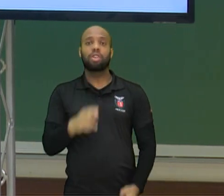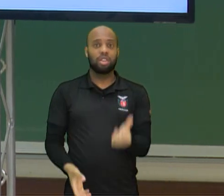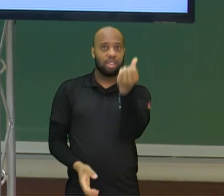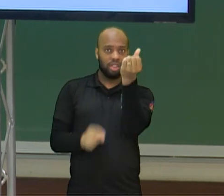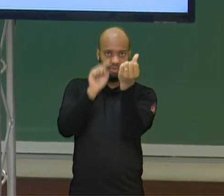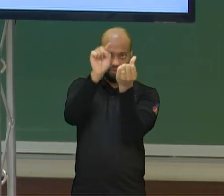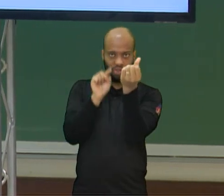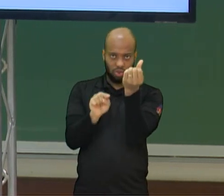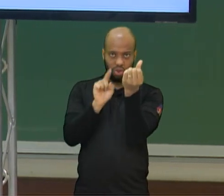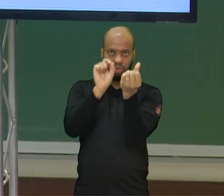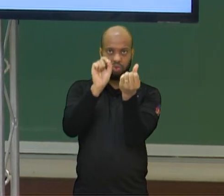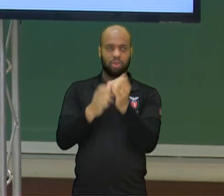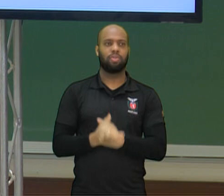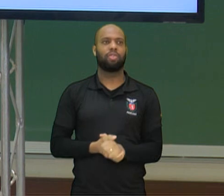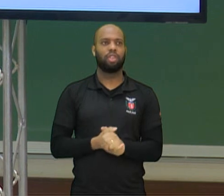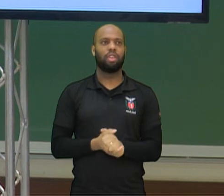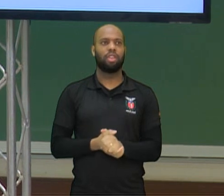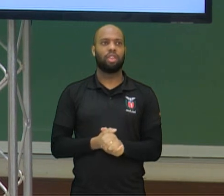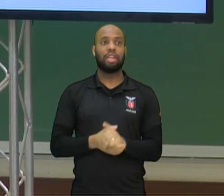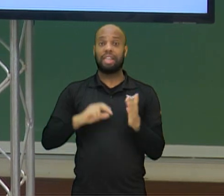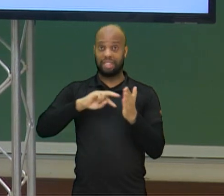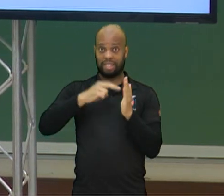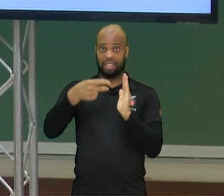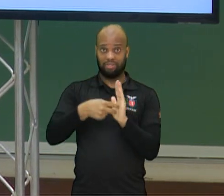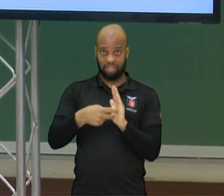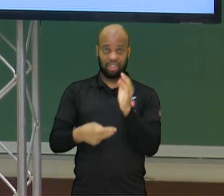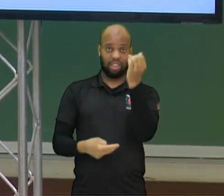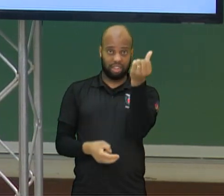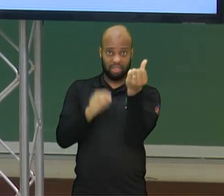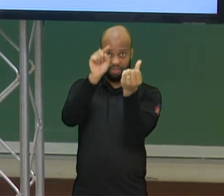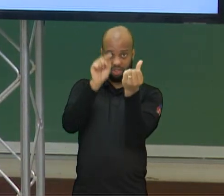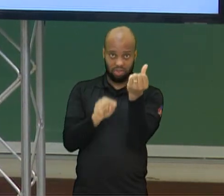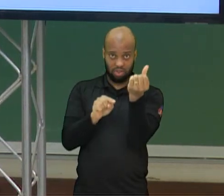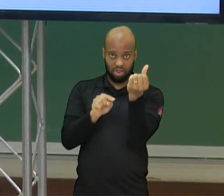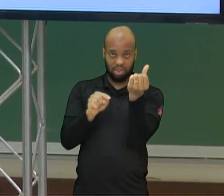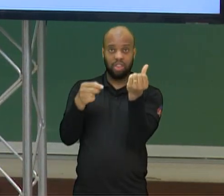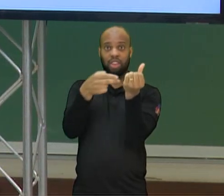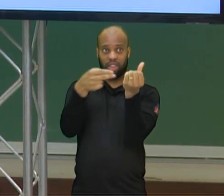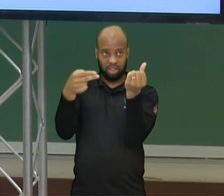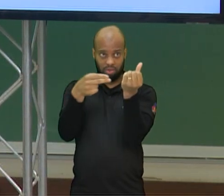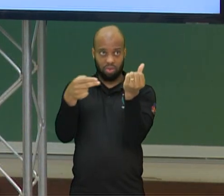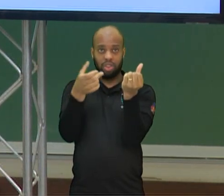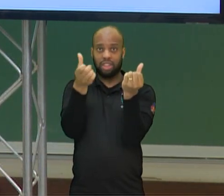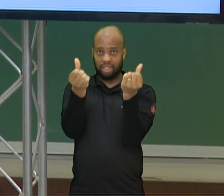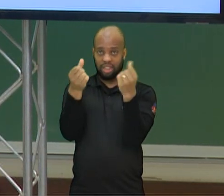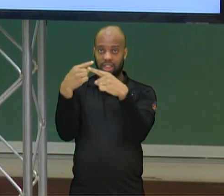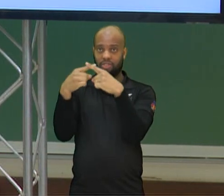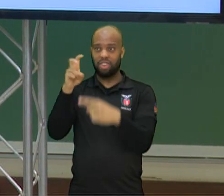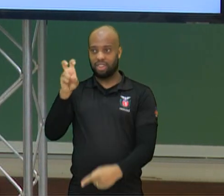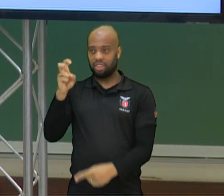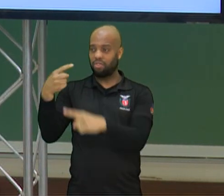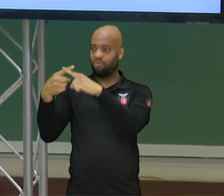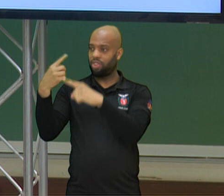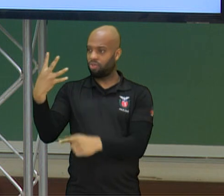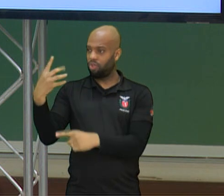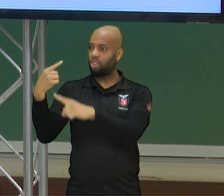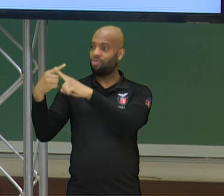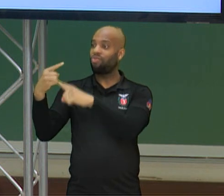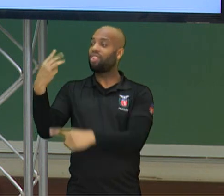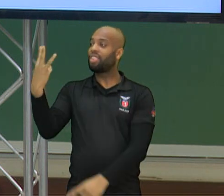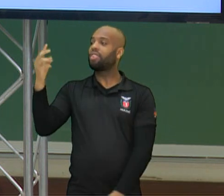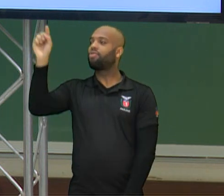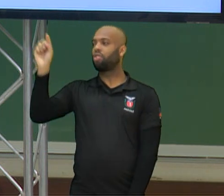6. Então, fatorial de 6 é a mesma coisa que 6 vezes 5 vezes 4